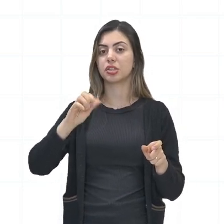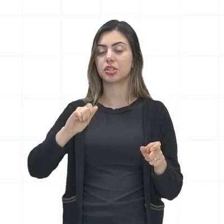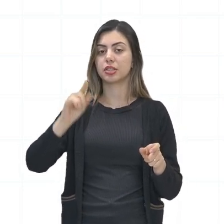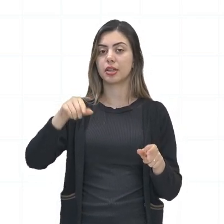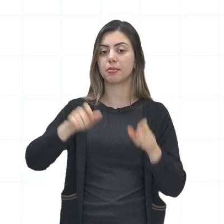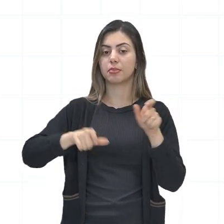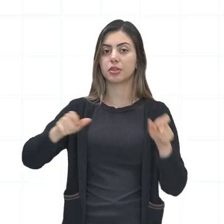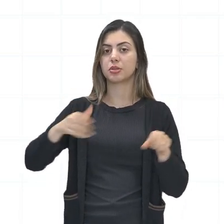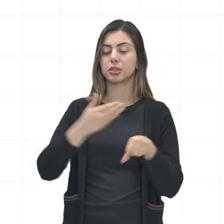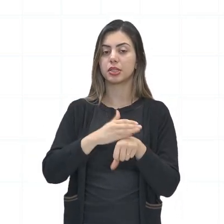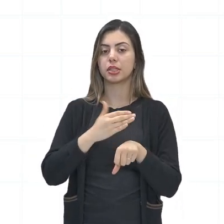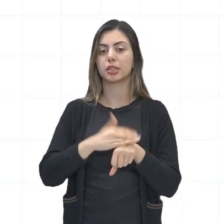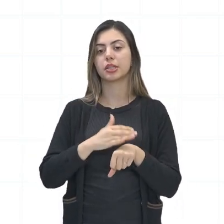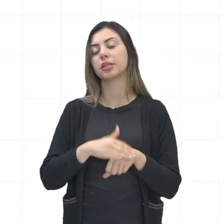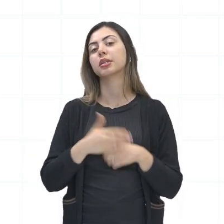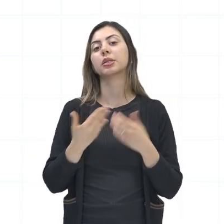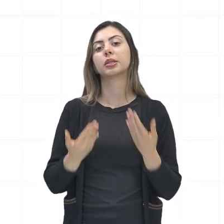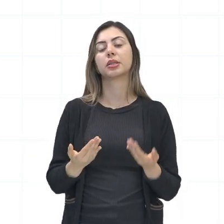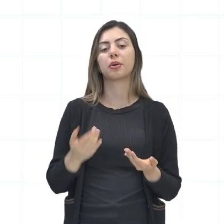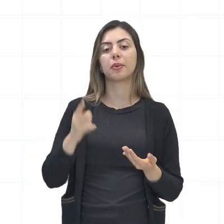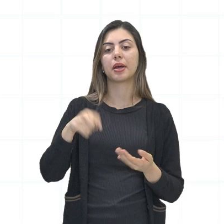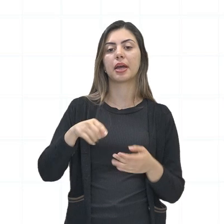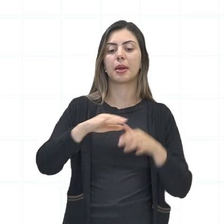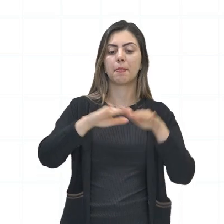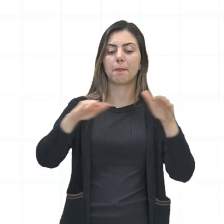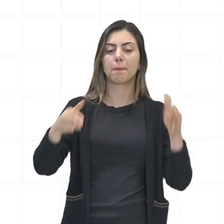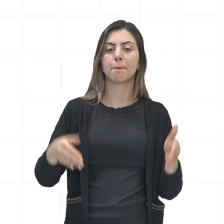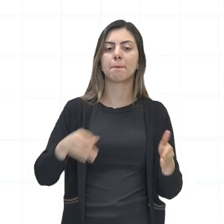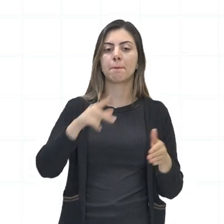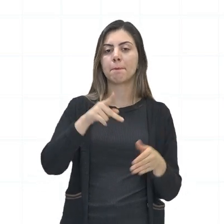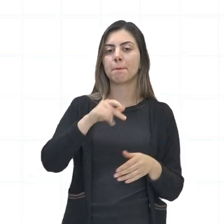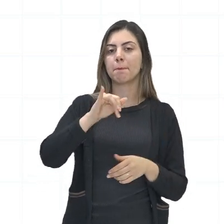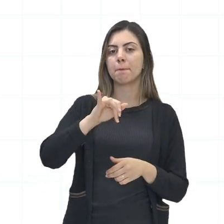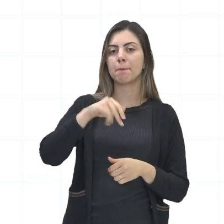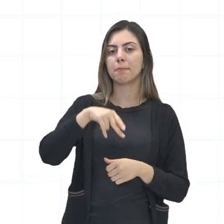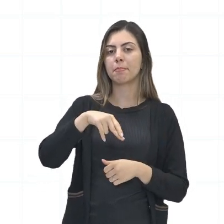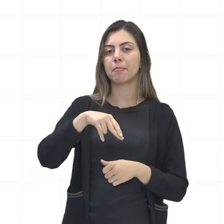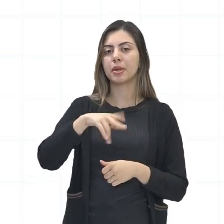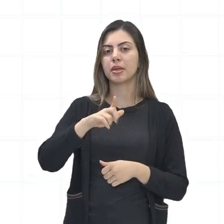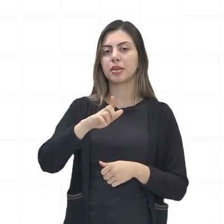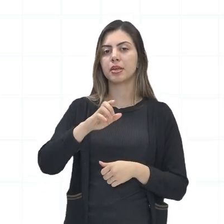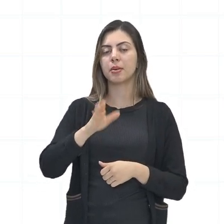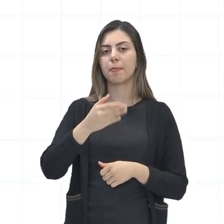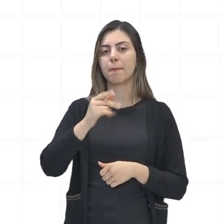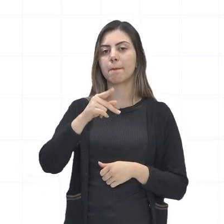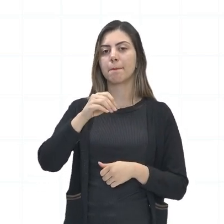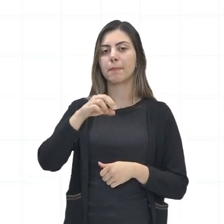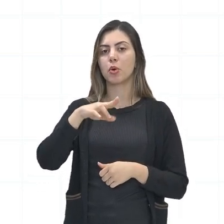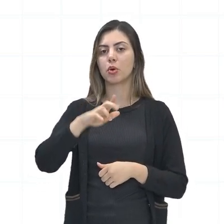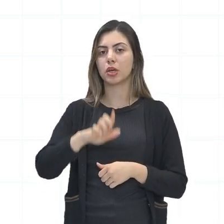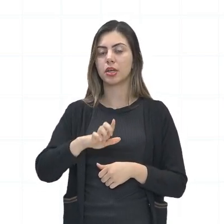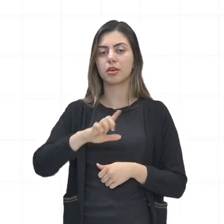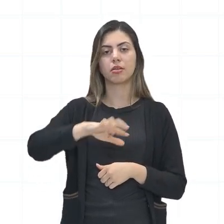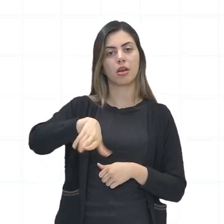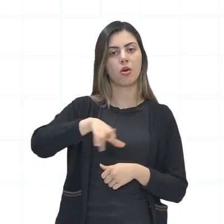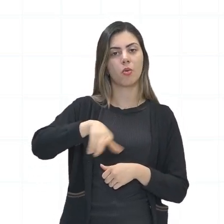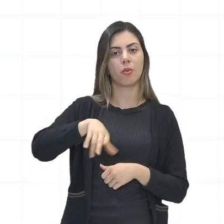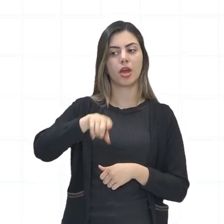gostam que chame esse jogo de ping-pong, gente. Tá? Eles dizem que o ping-pong é outra